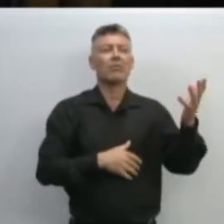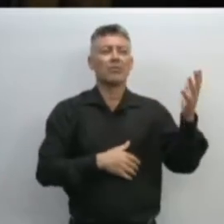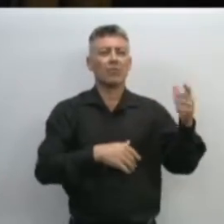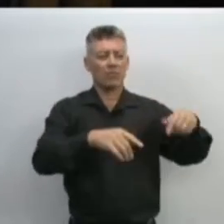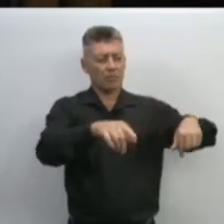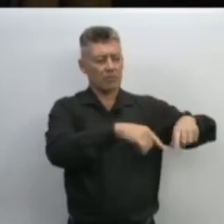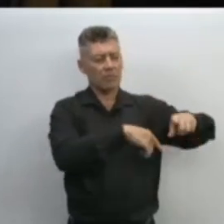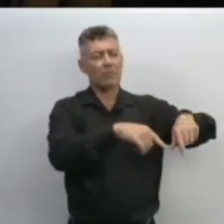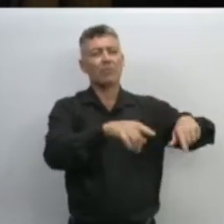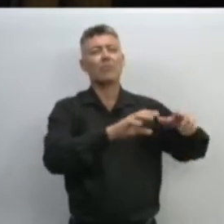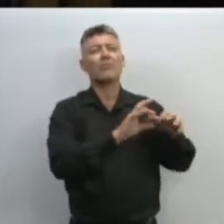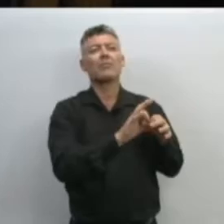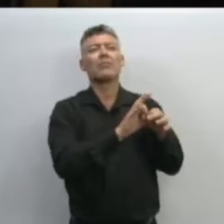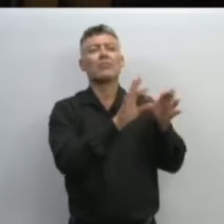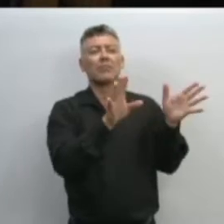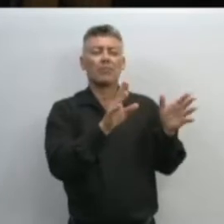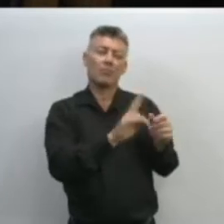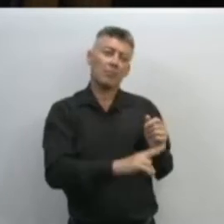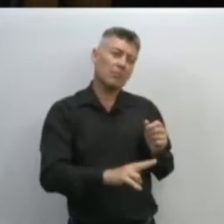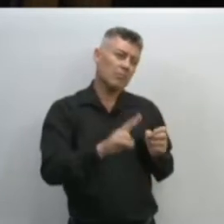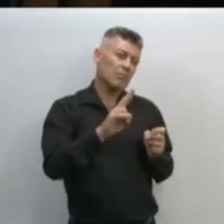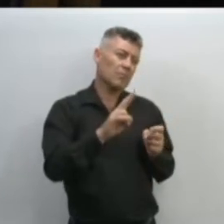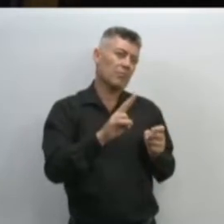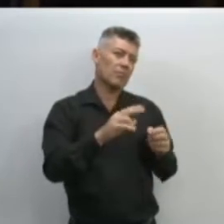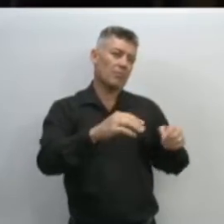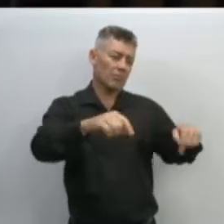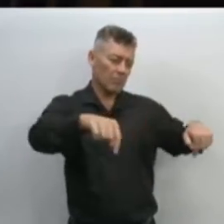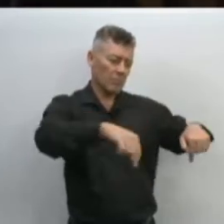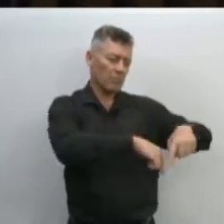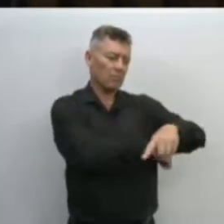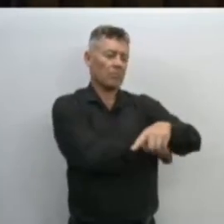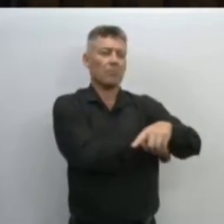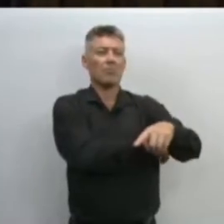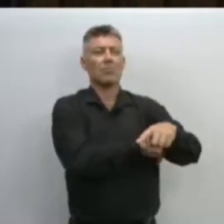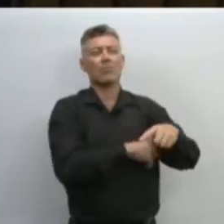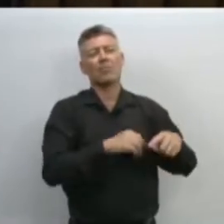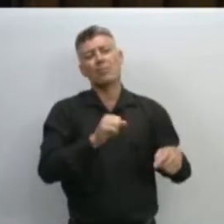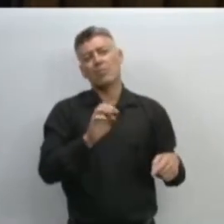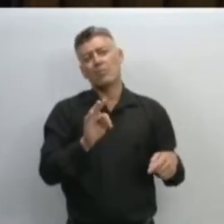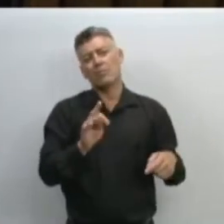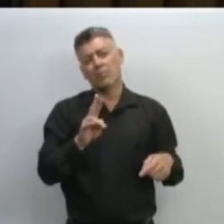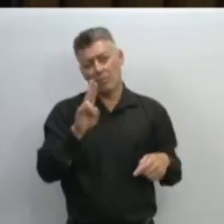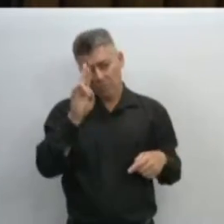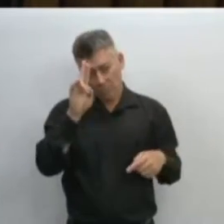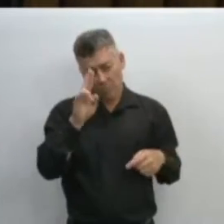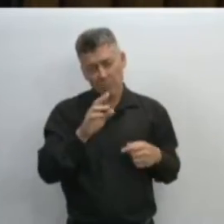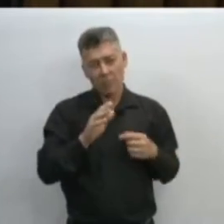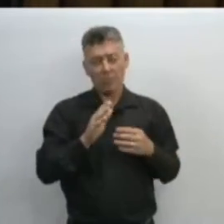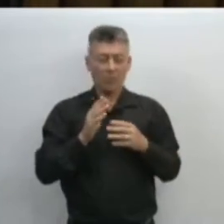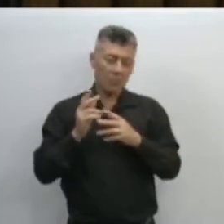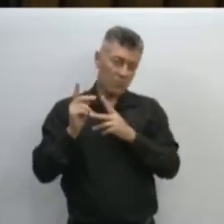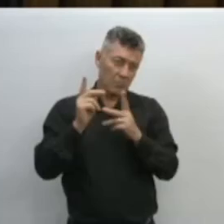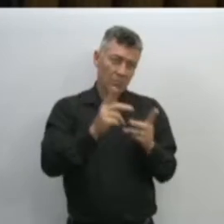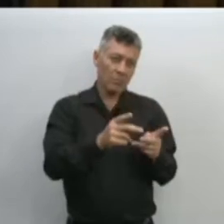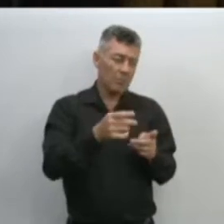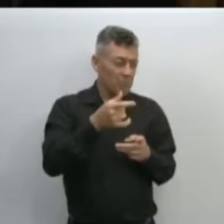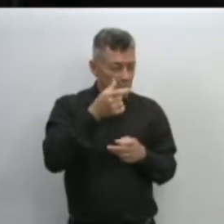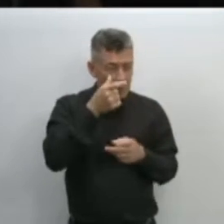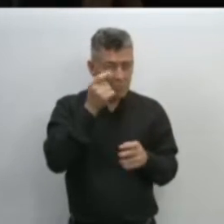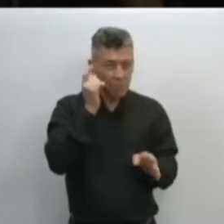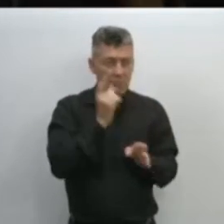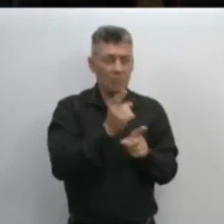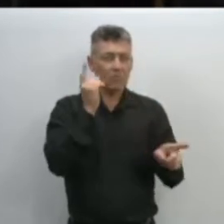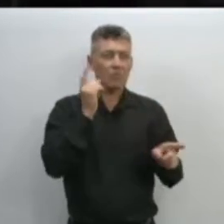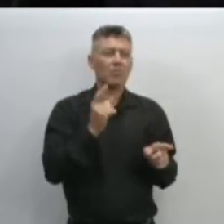livre que pode ser usada, mão e contramão, e que a STTU estaria indo na STTU para tratar desse assunto, trazendo